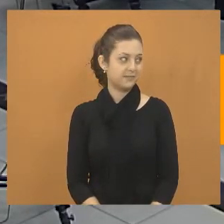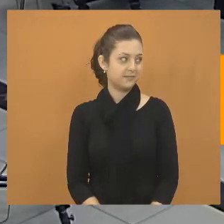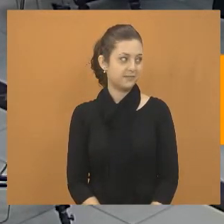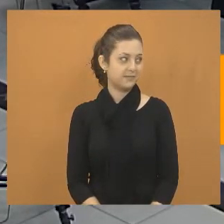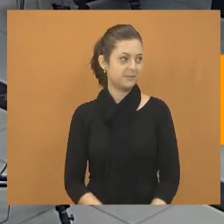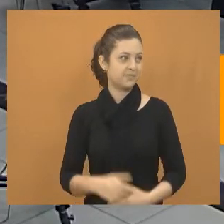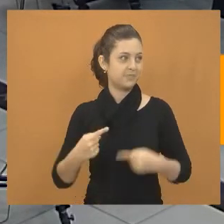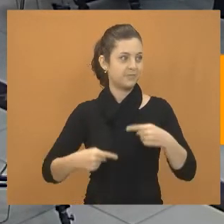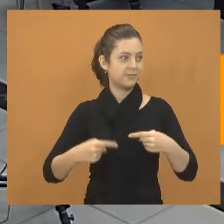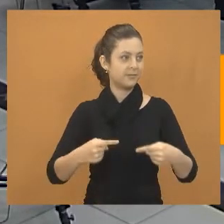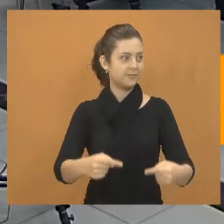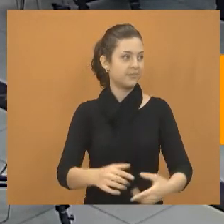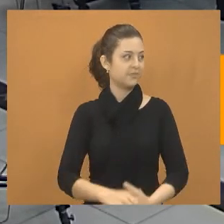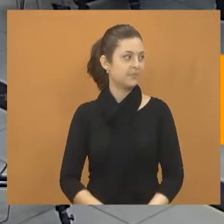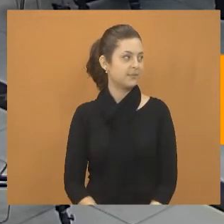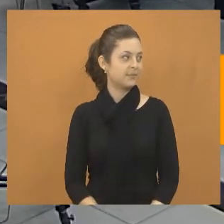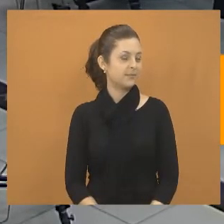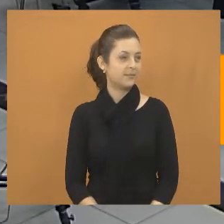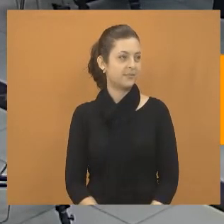Projeto continua em discussão.